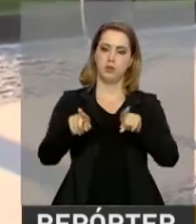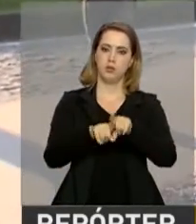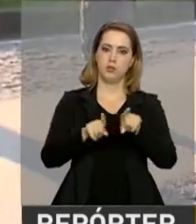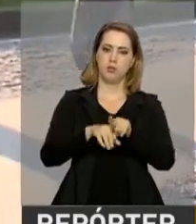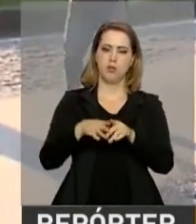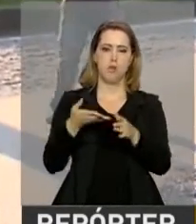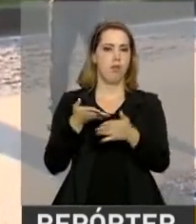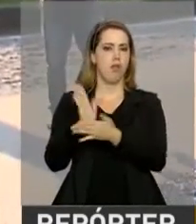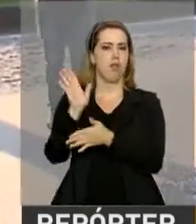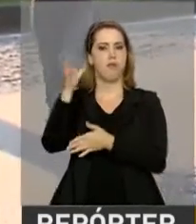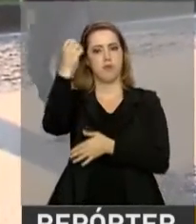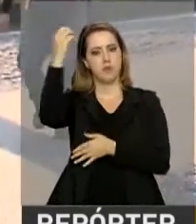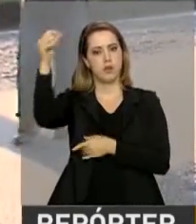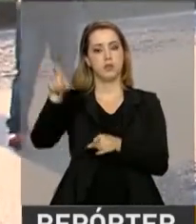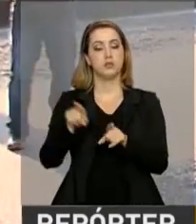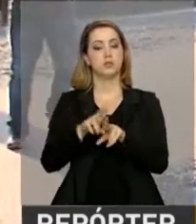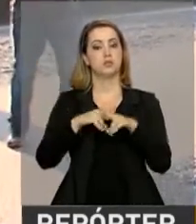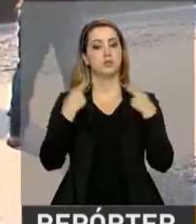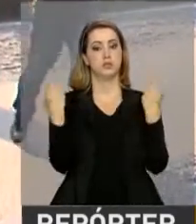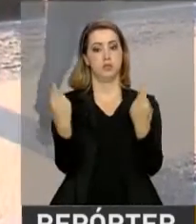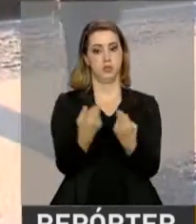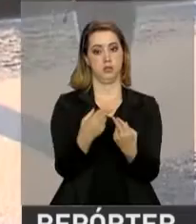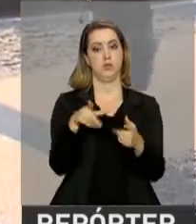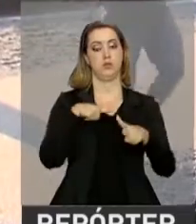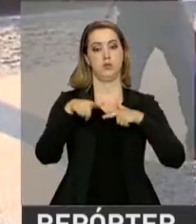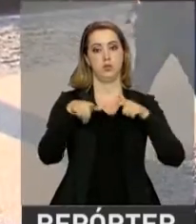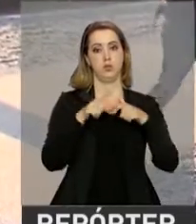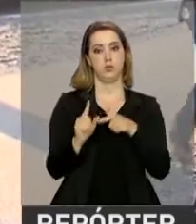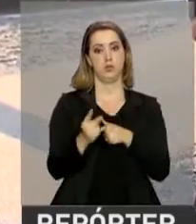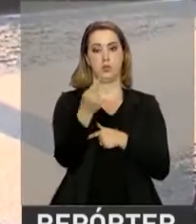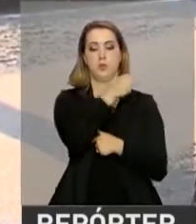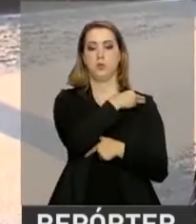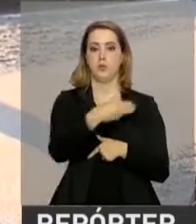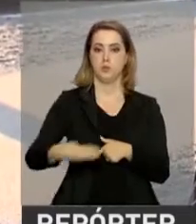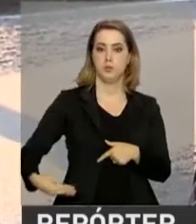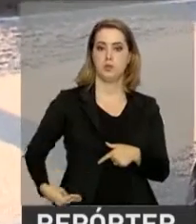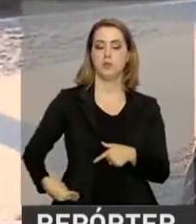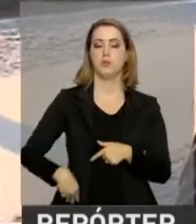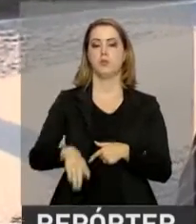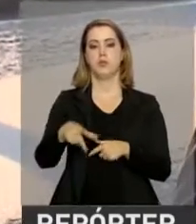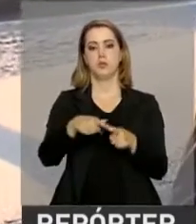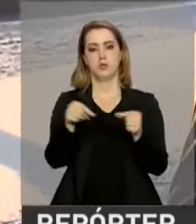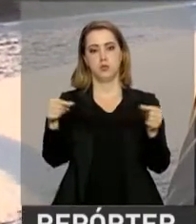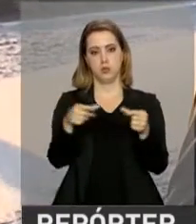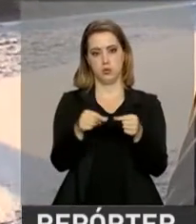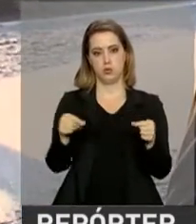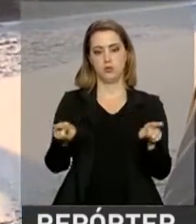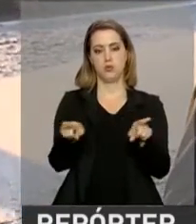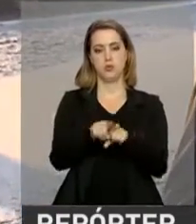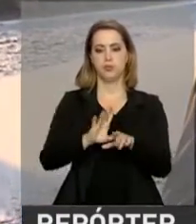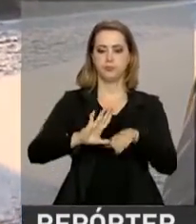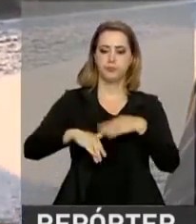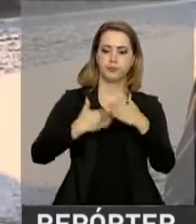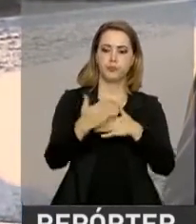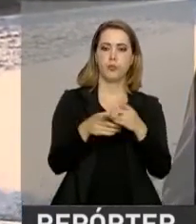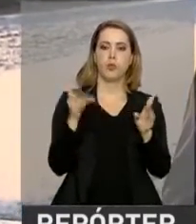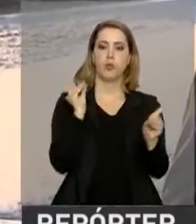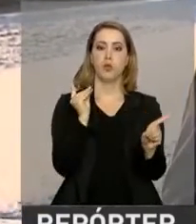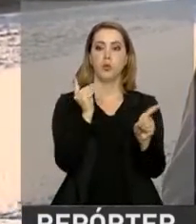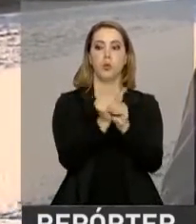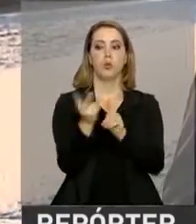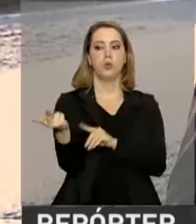uma reunião de trabalho com o primeiro-ministro japonês shinzo abe a visita dá seguimento ao recente encontro